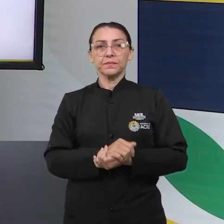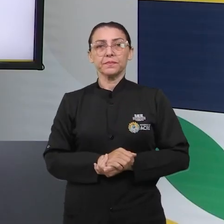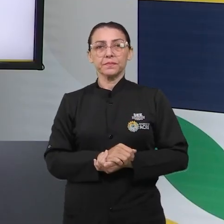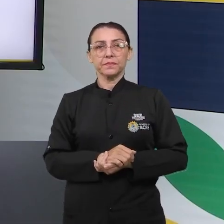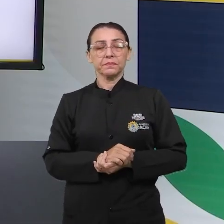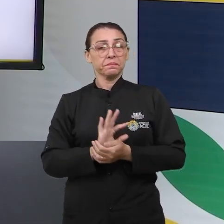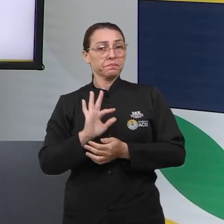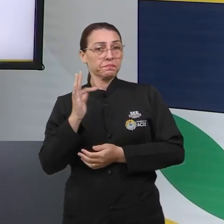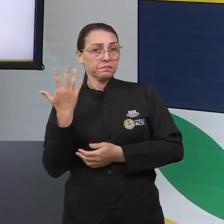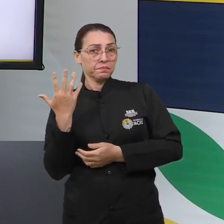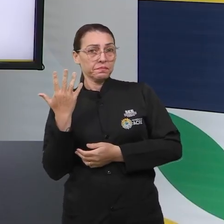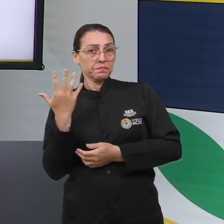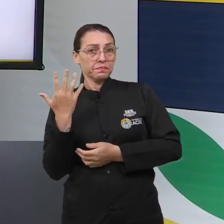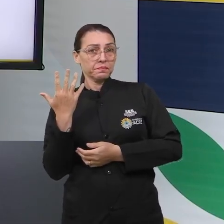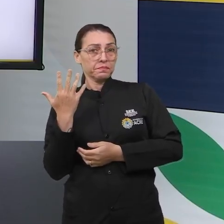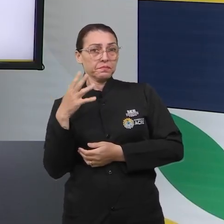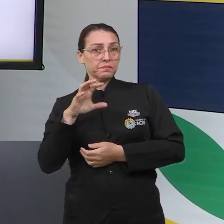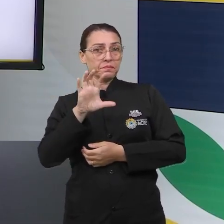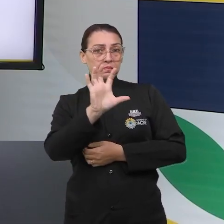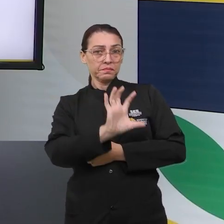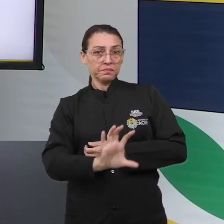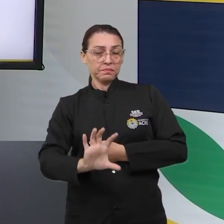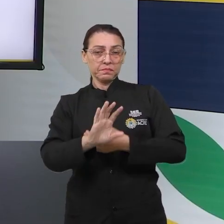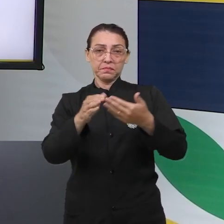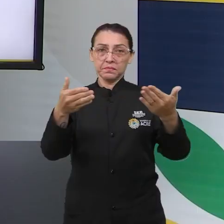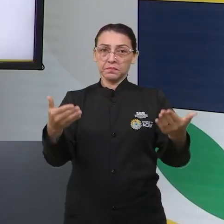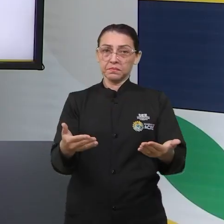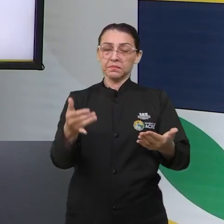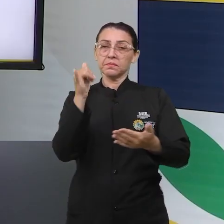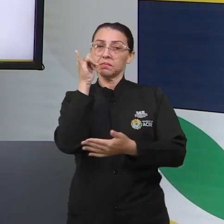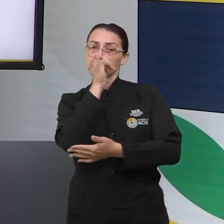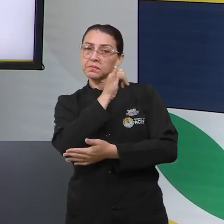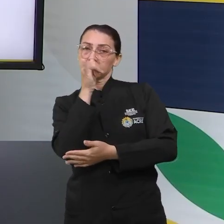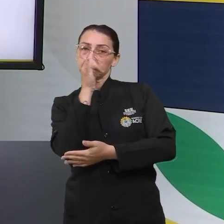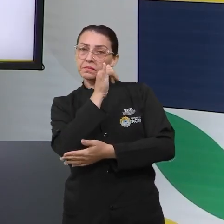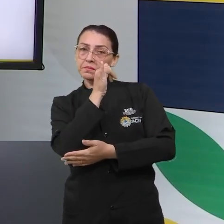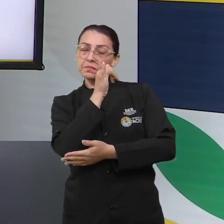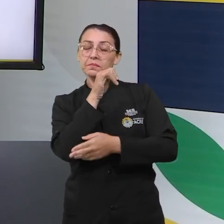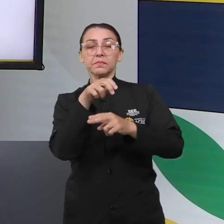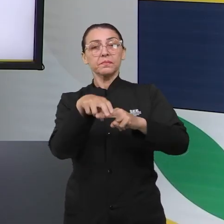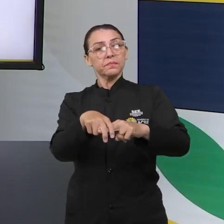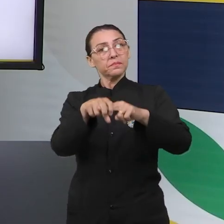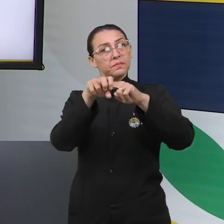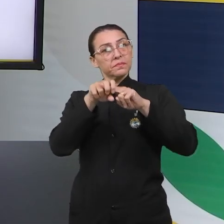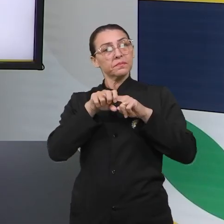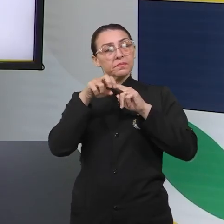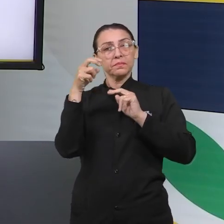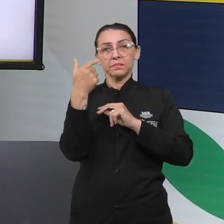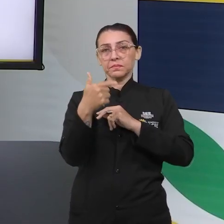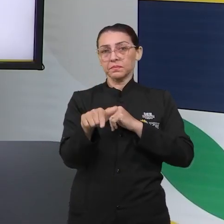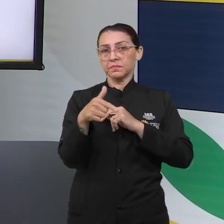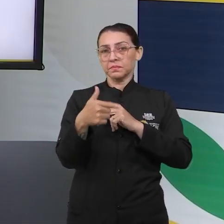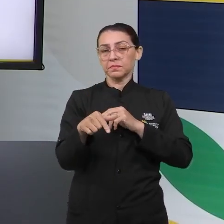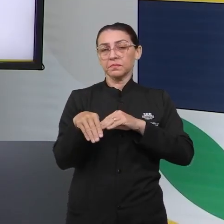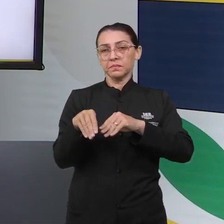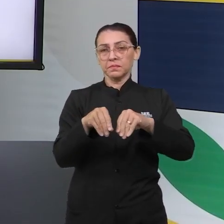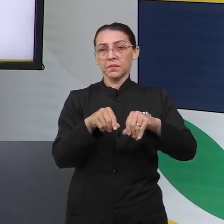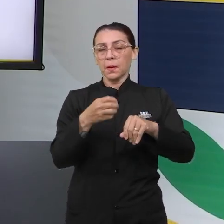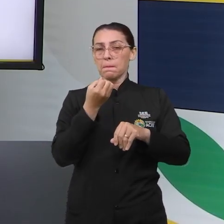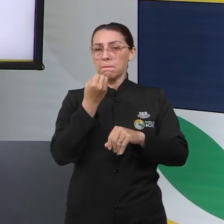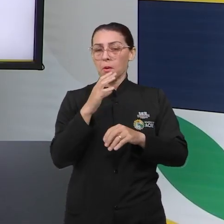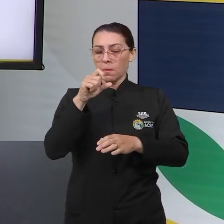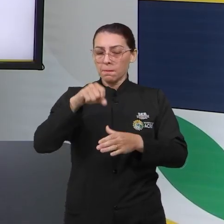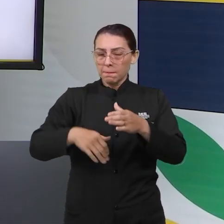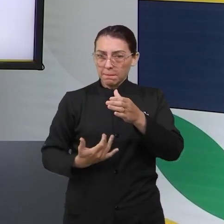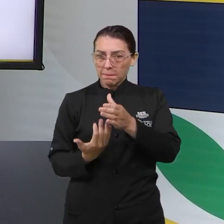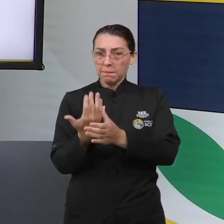E isso aconteceu na região que hoje corresponde à Itália. Portanto, não havia solo mais fértil,